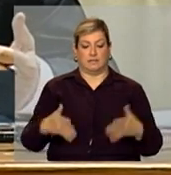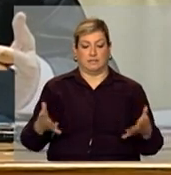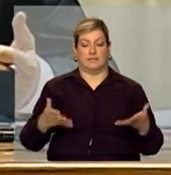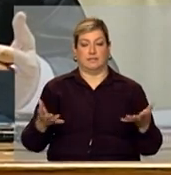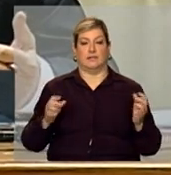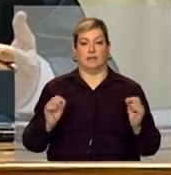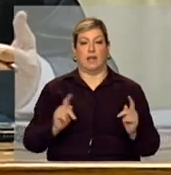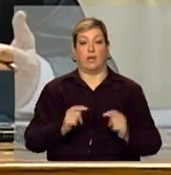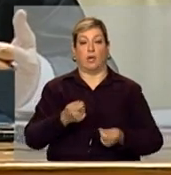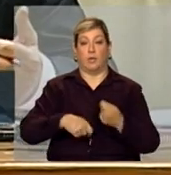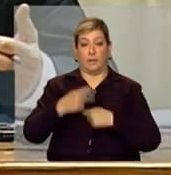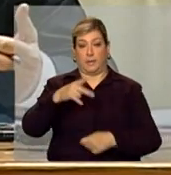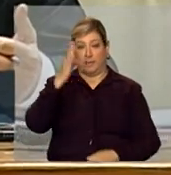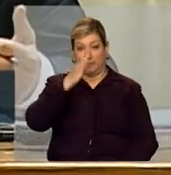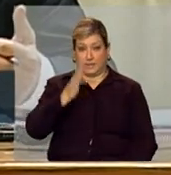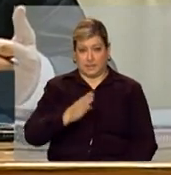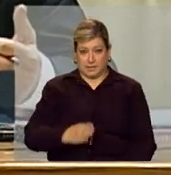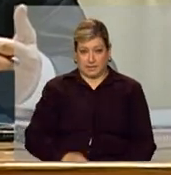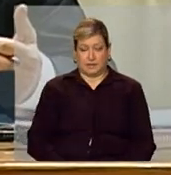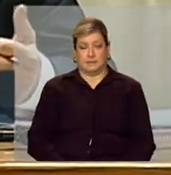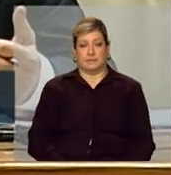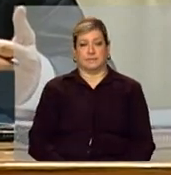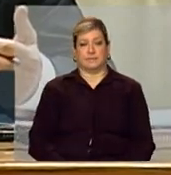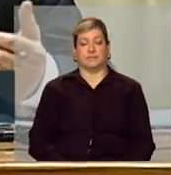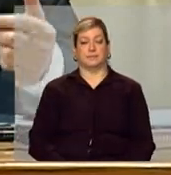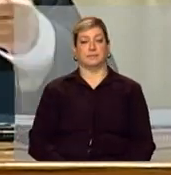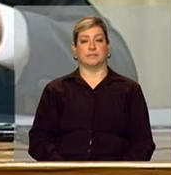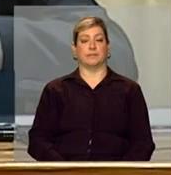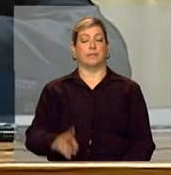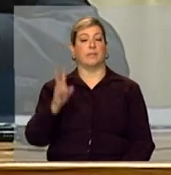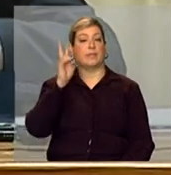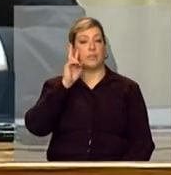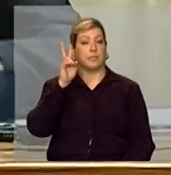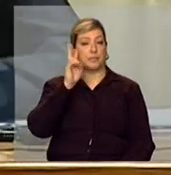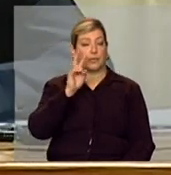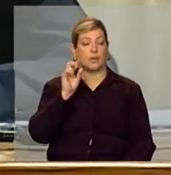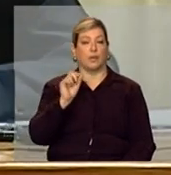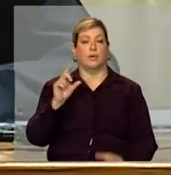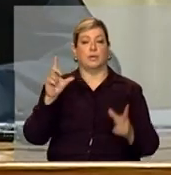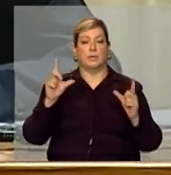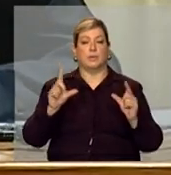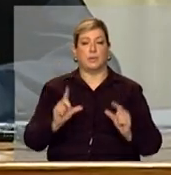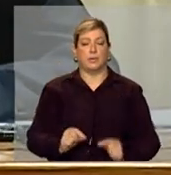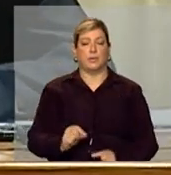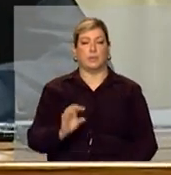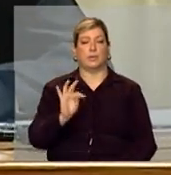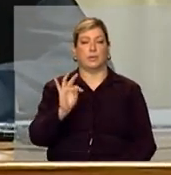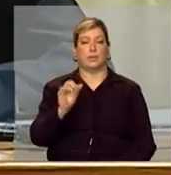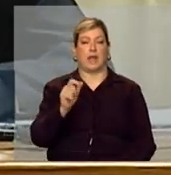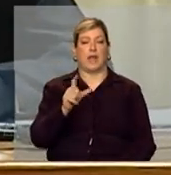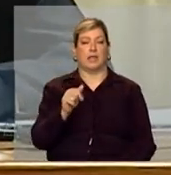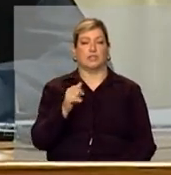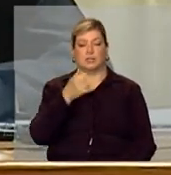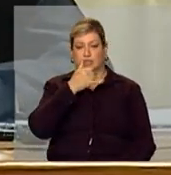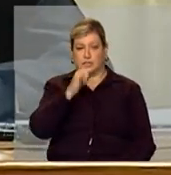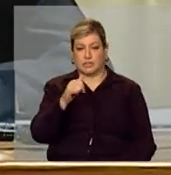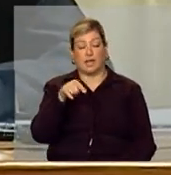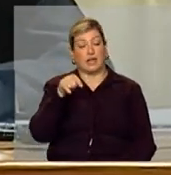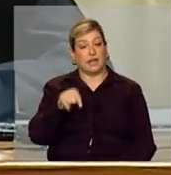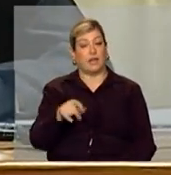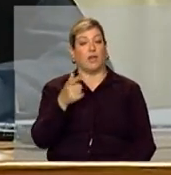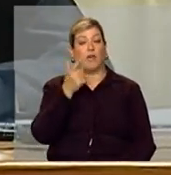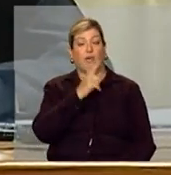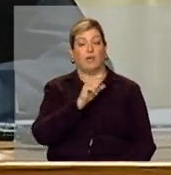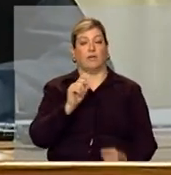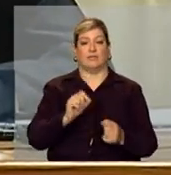and a economia brasileira em relação à redução da tarifa de energia ela foi